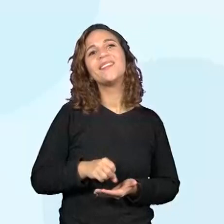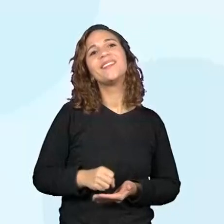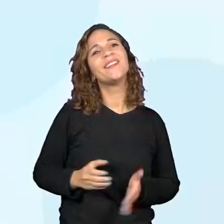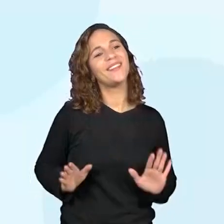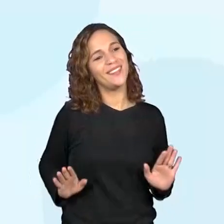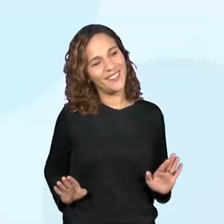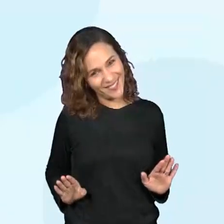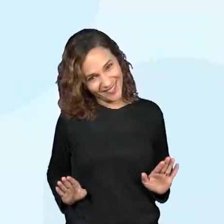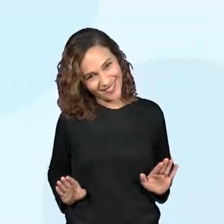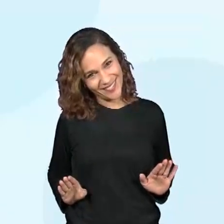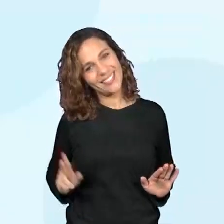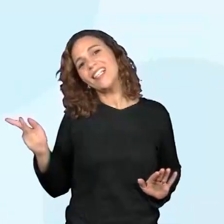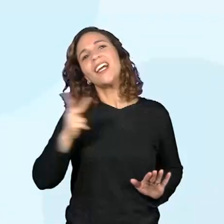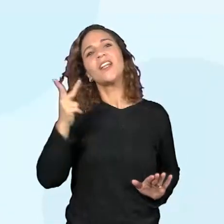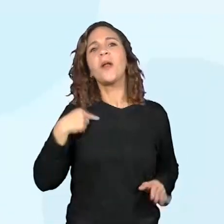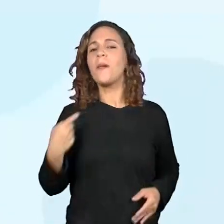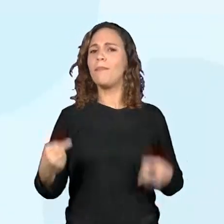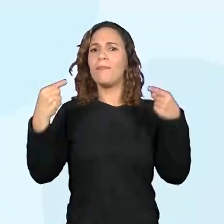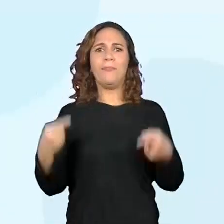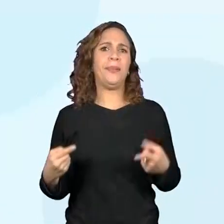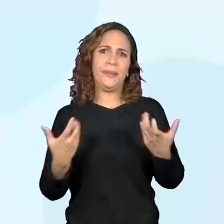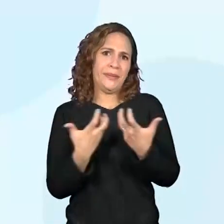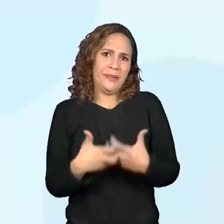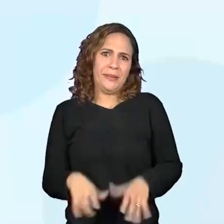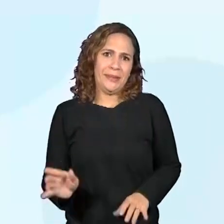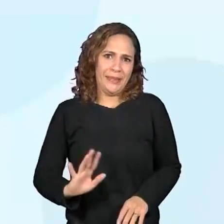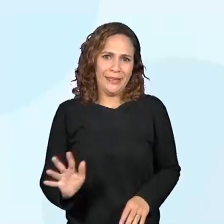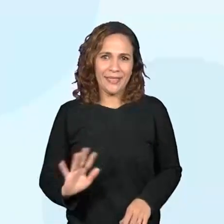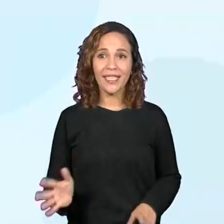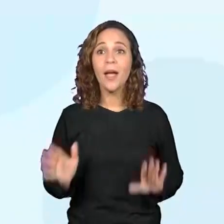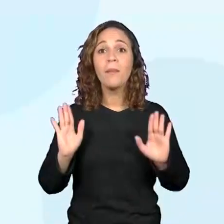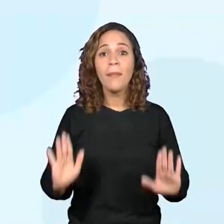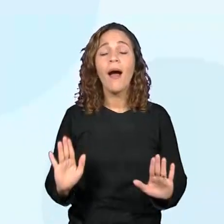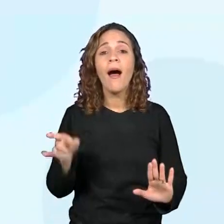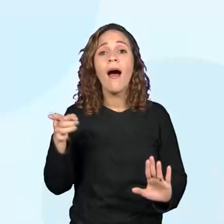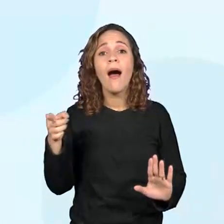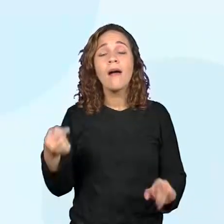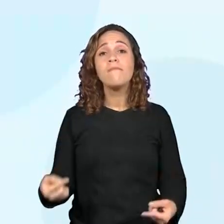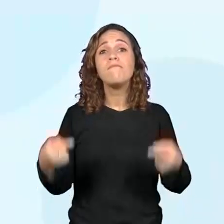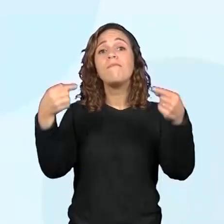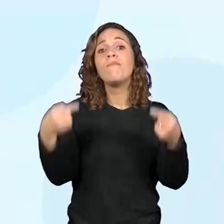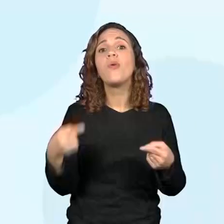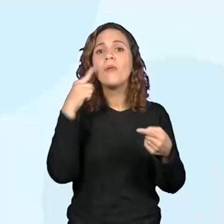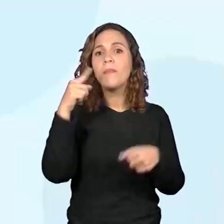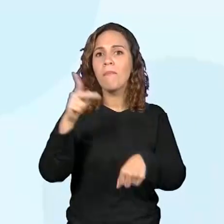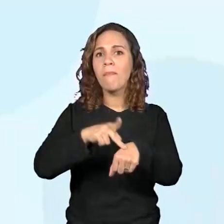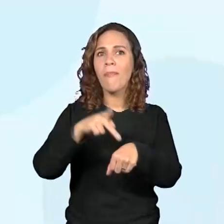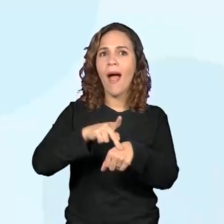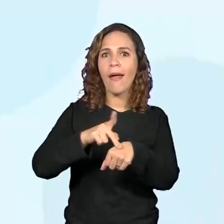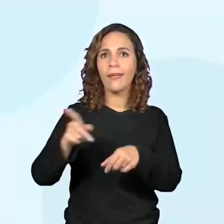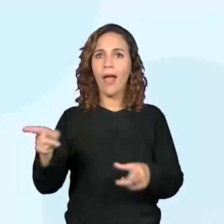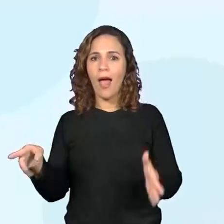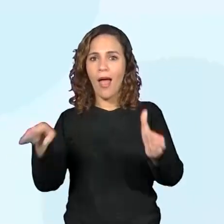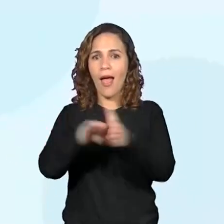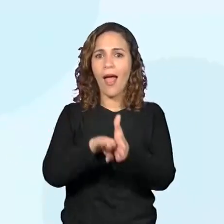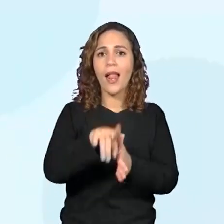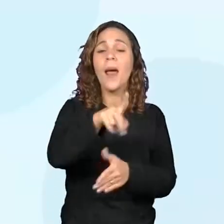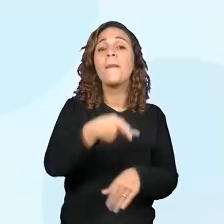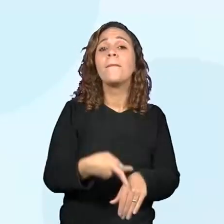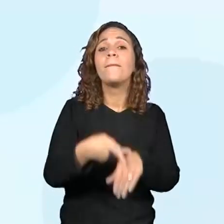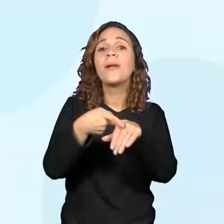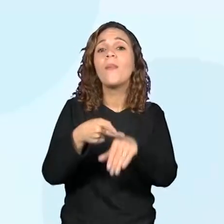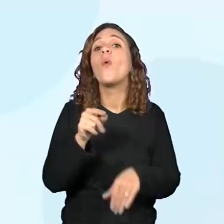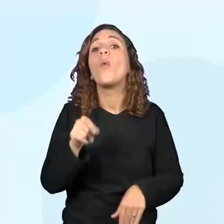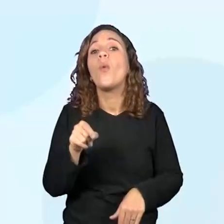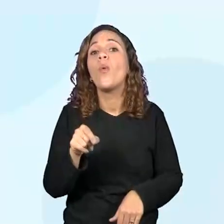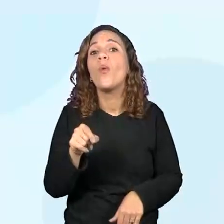muito certo os dois apostando uma corrida. Não. E os dois apostaram uma corrida para chegar até a pedra e o prêmio